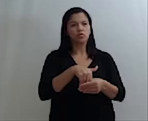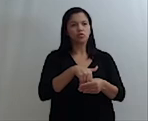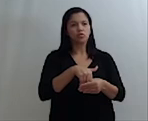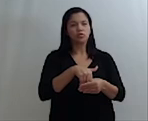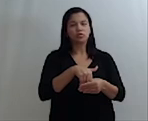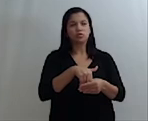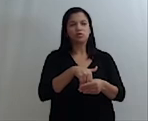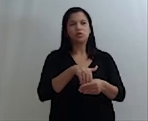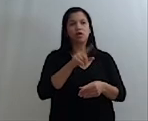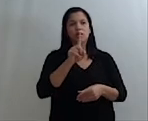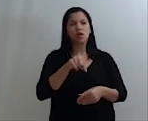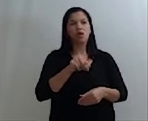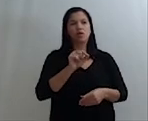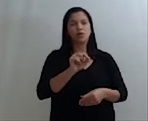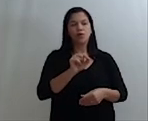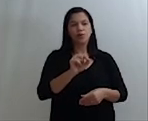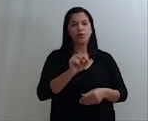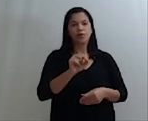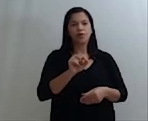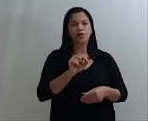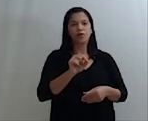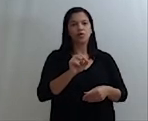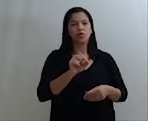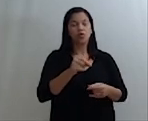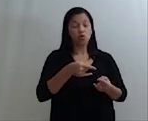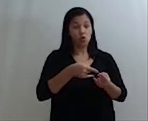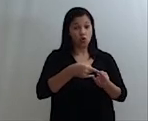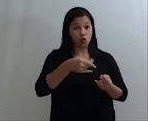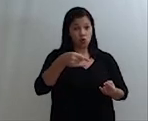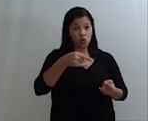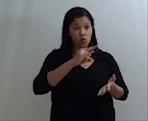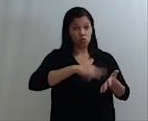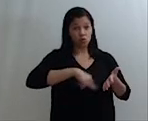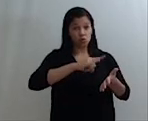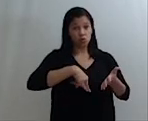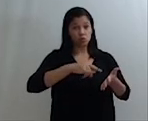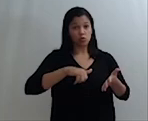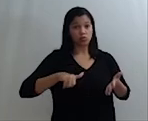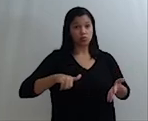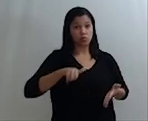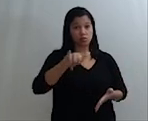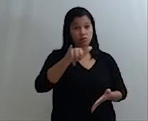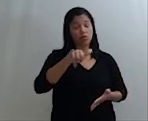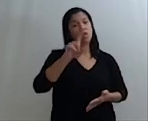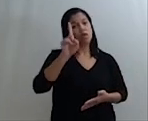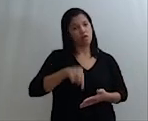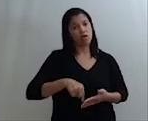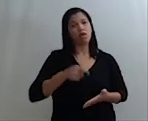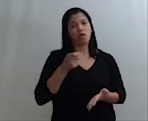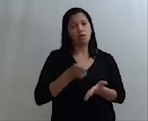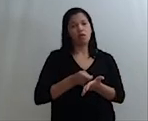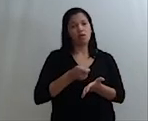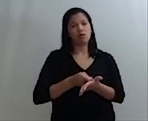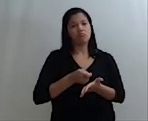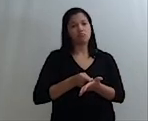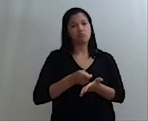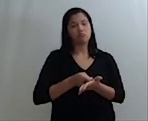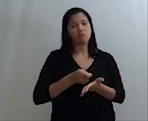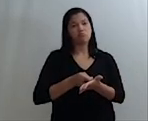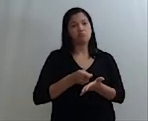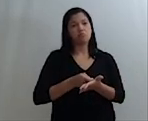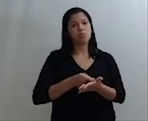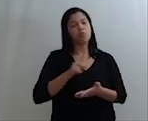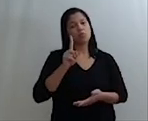no sentido de que a retenção do passaporte se mostra Prudente quer dizer vou começar antecedentemente